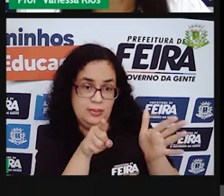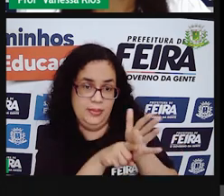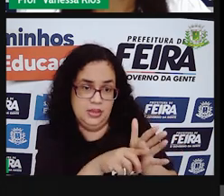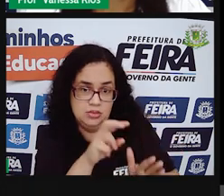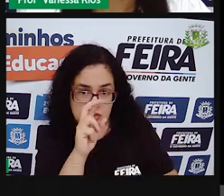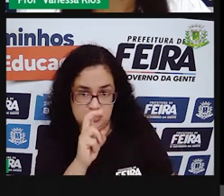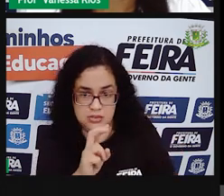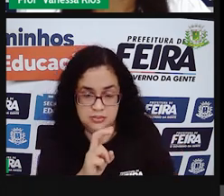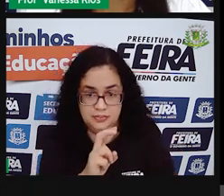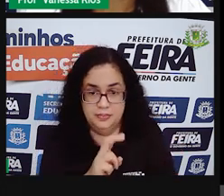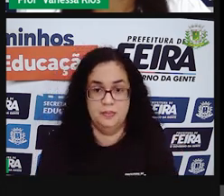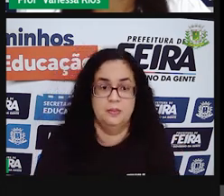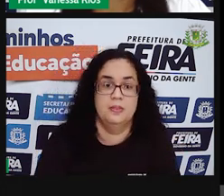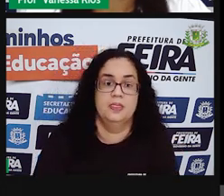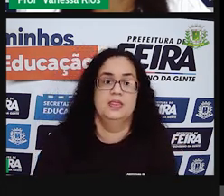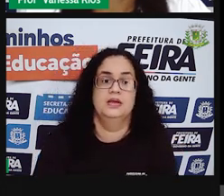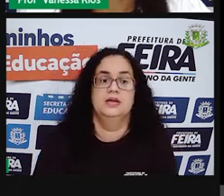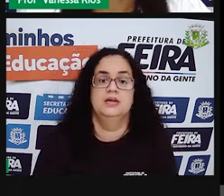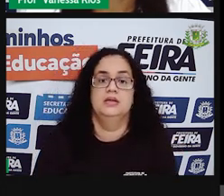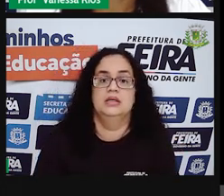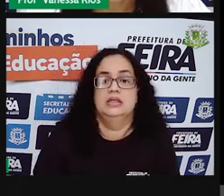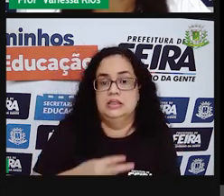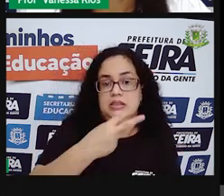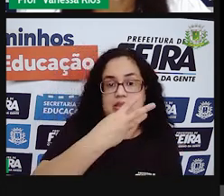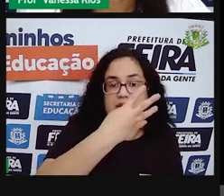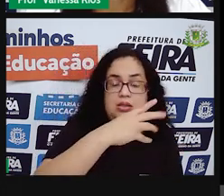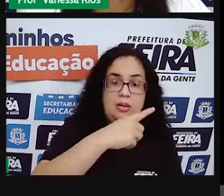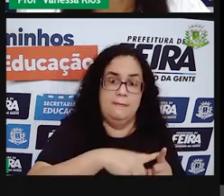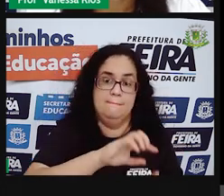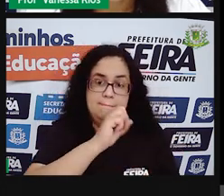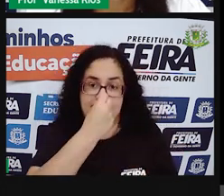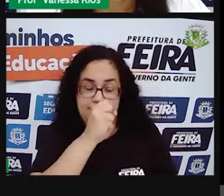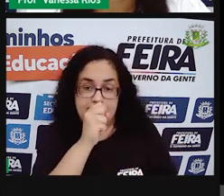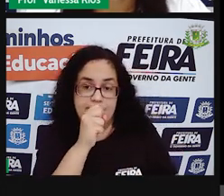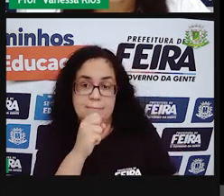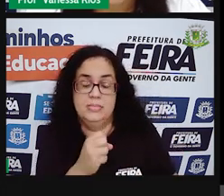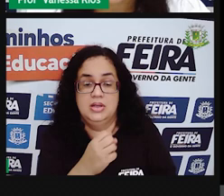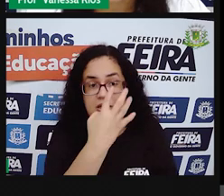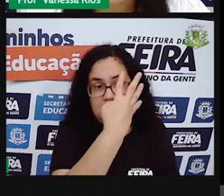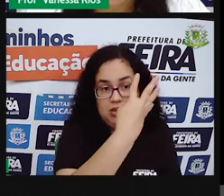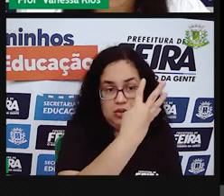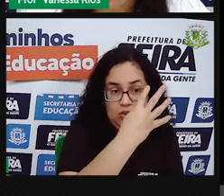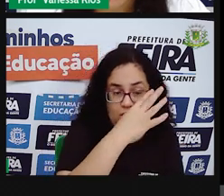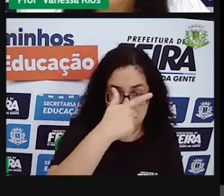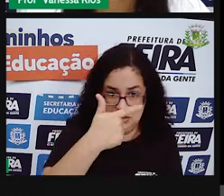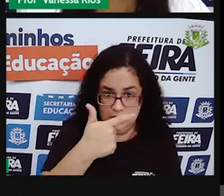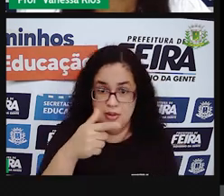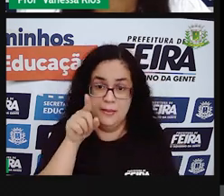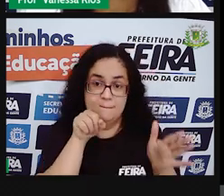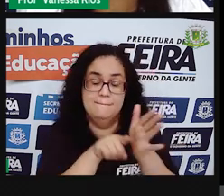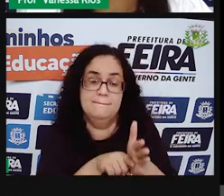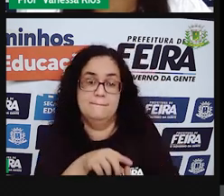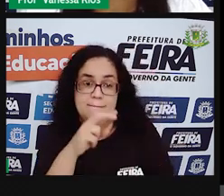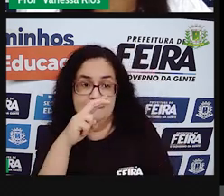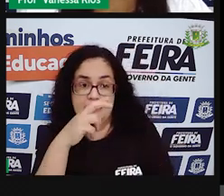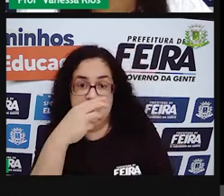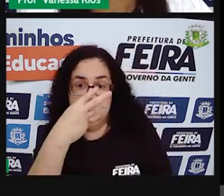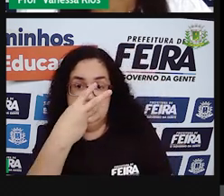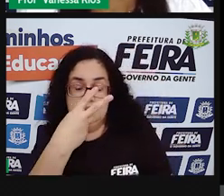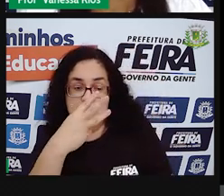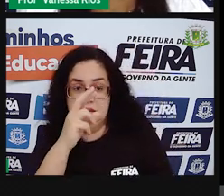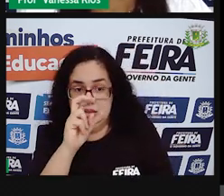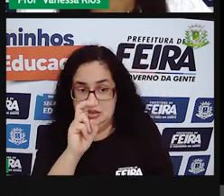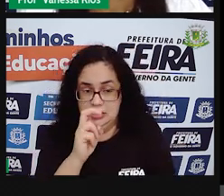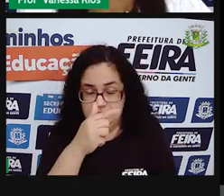né? Mais 8 menos 5. Aí 34 mais 8, que vai dar 42, mais 5,